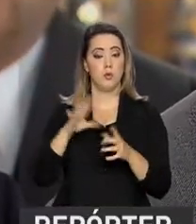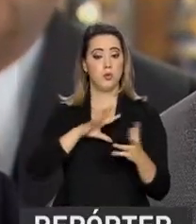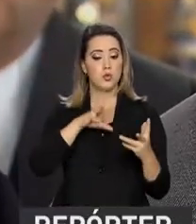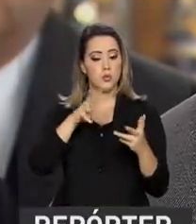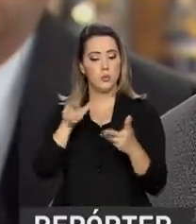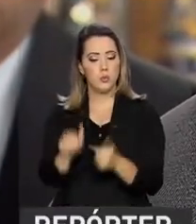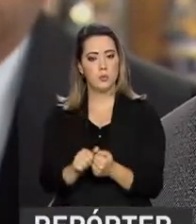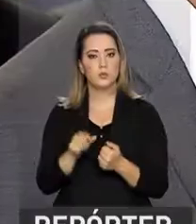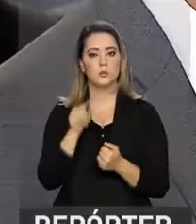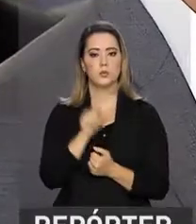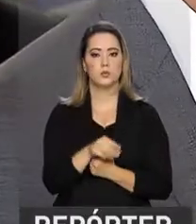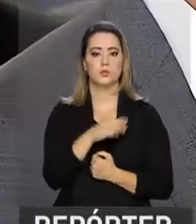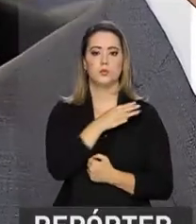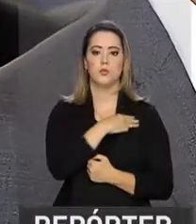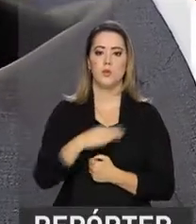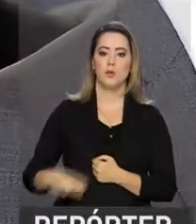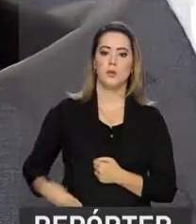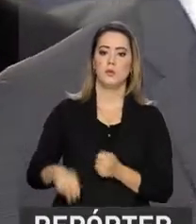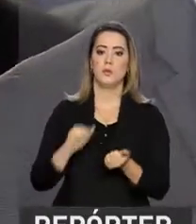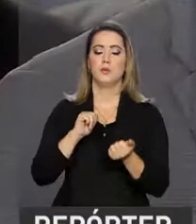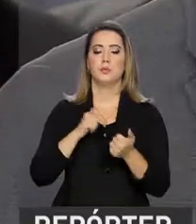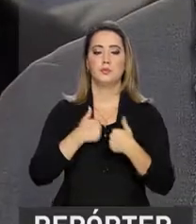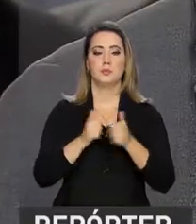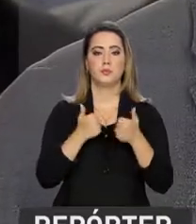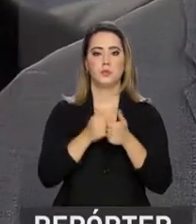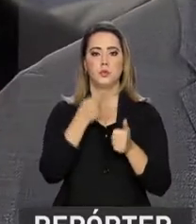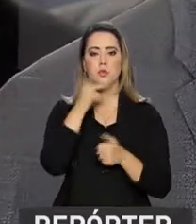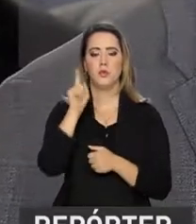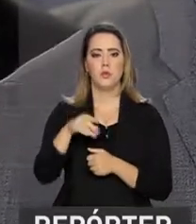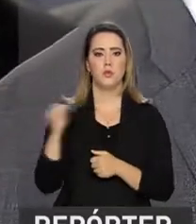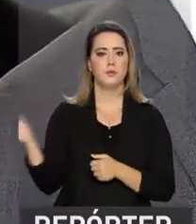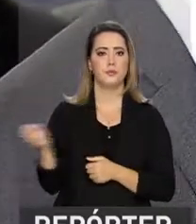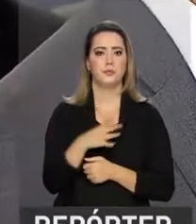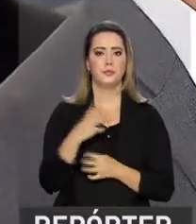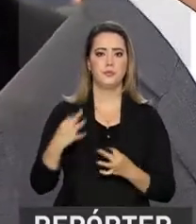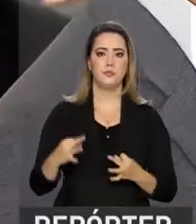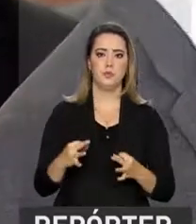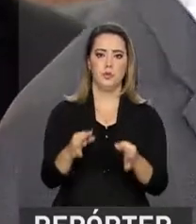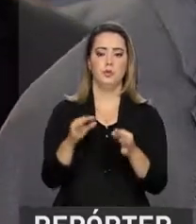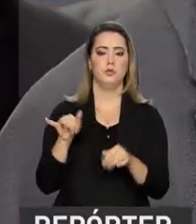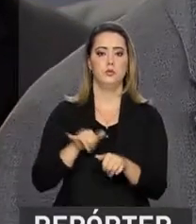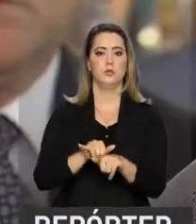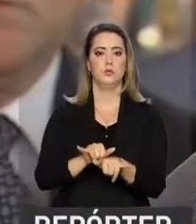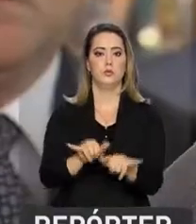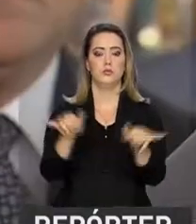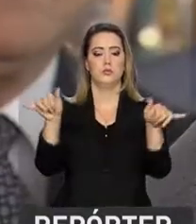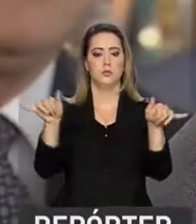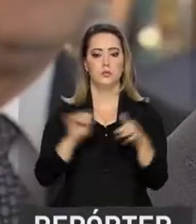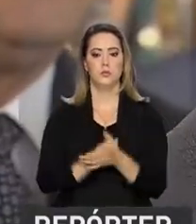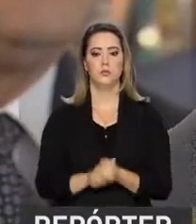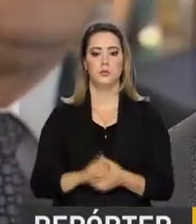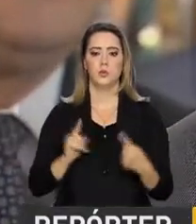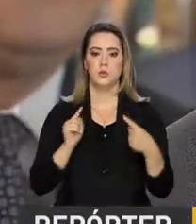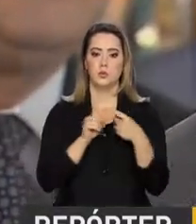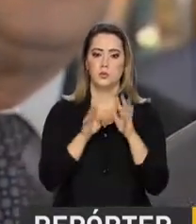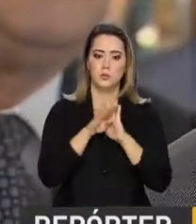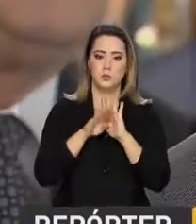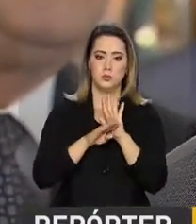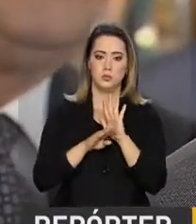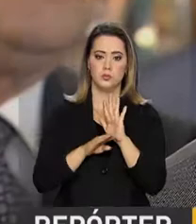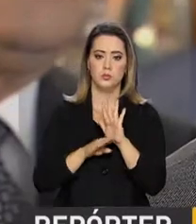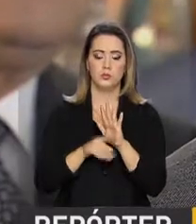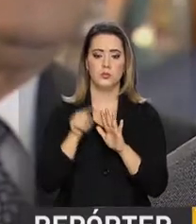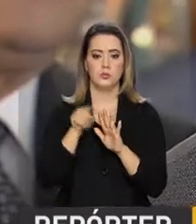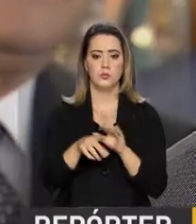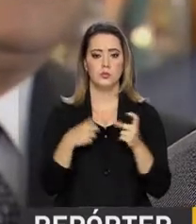maurício quintella disse que esse é mais um passo para a modernização da aviação regional o objetivo do programa é pegar algum